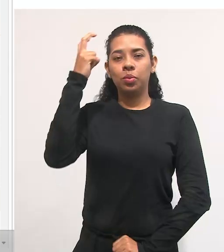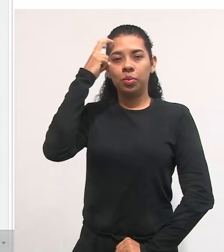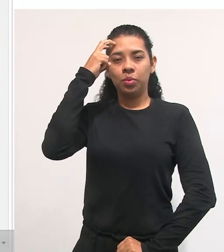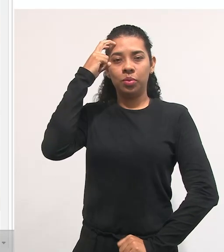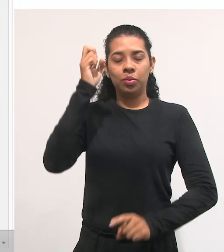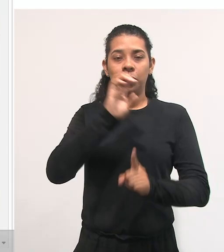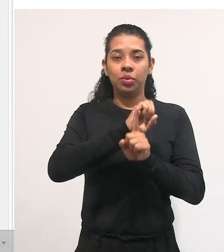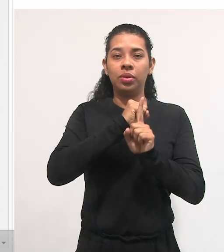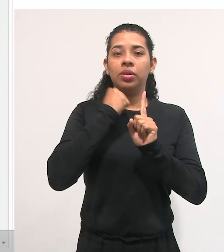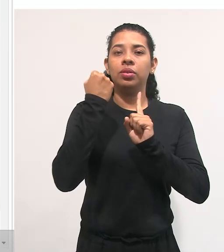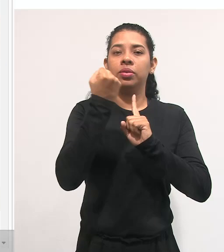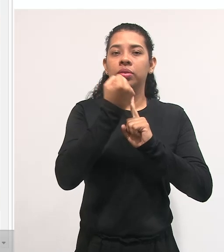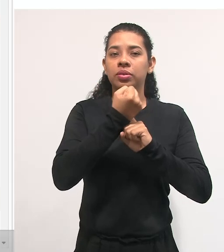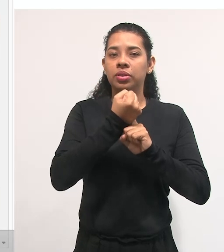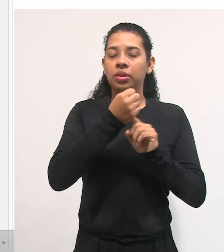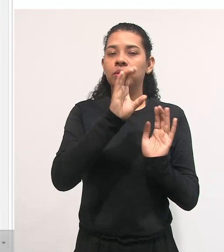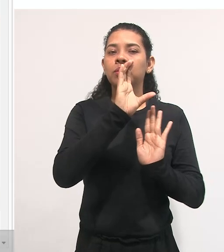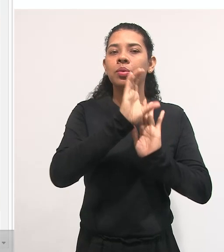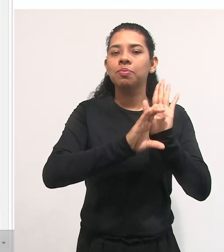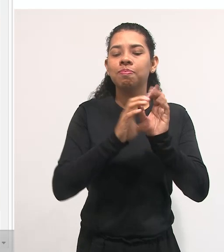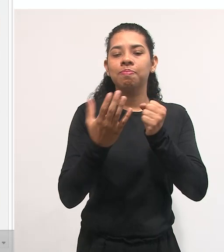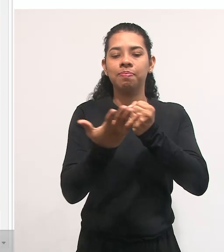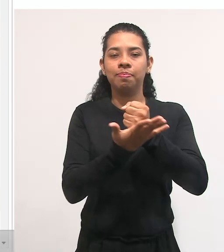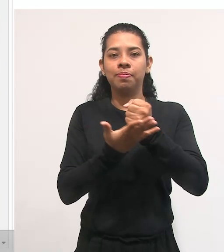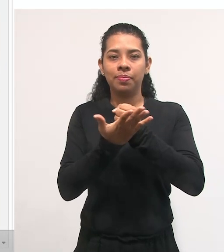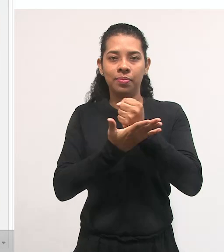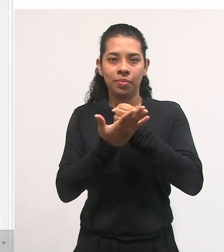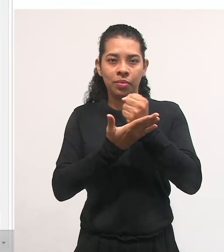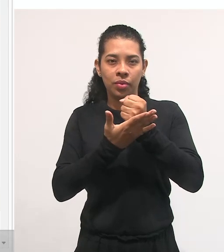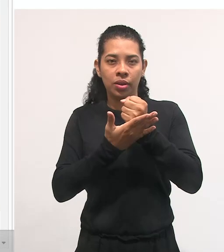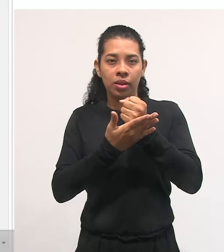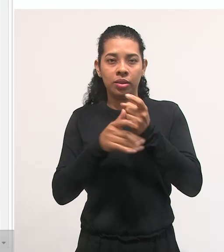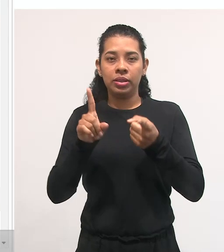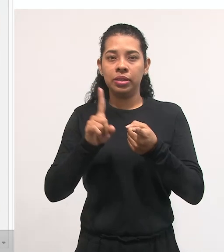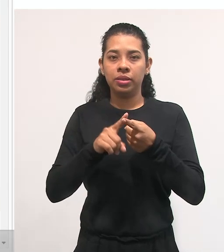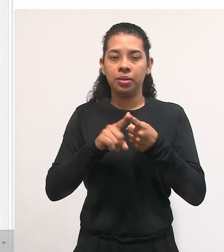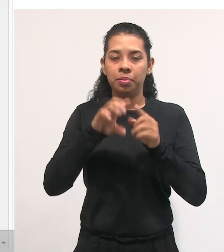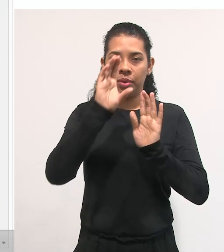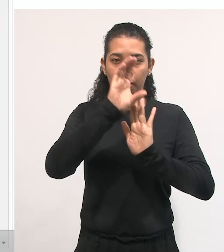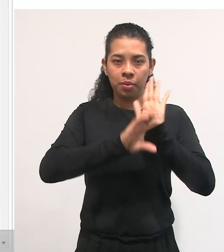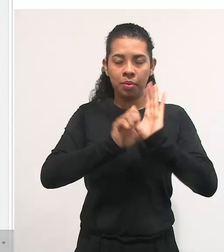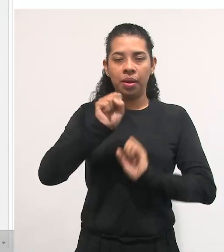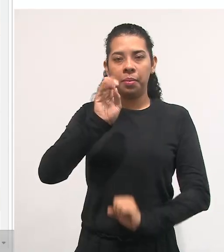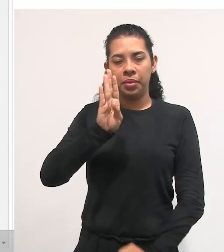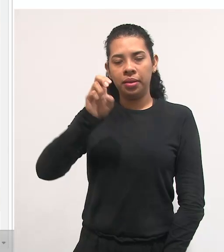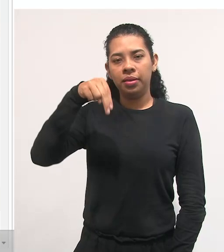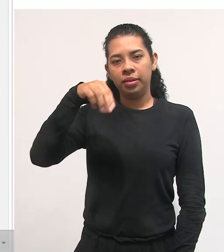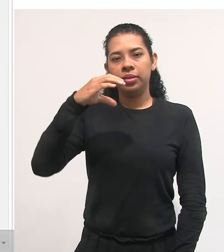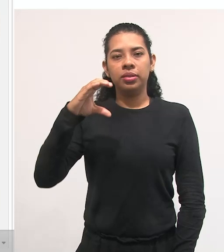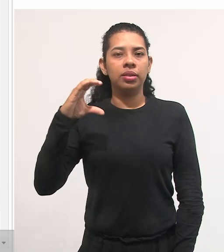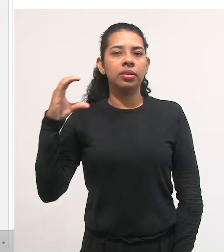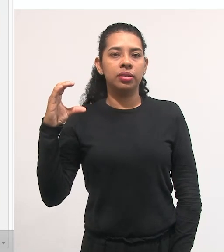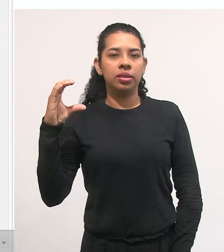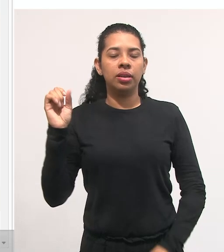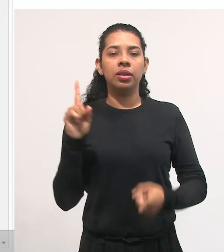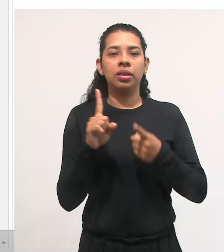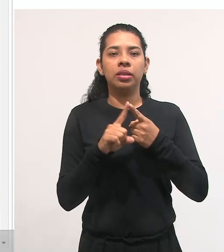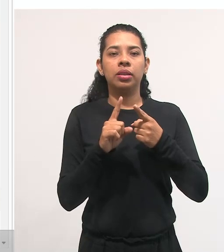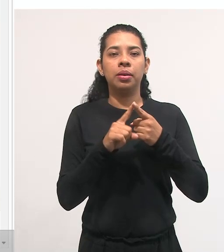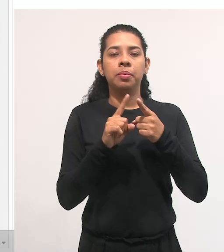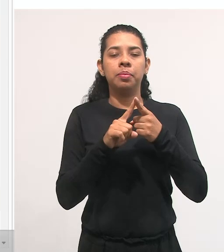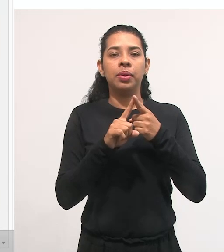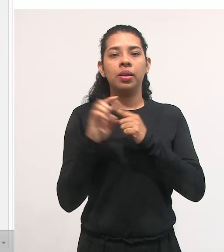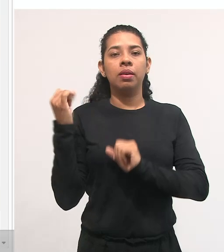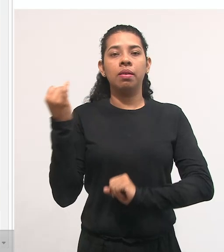Sociedade os currículos da Educação Básica a base Nacional comum curricular que é a bncc